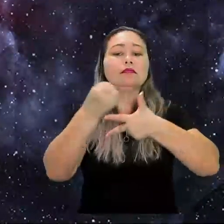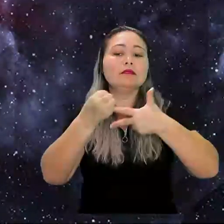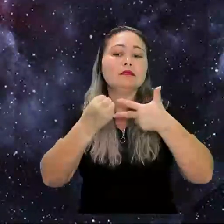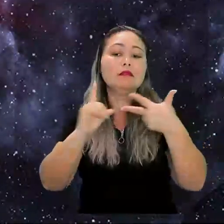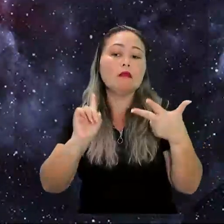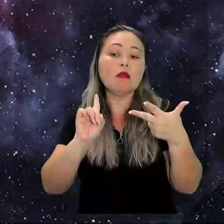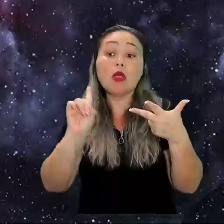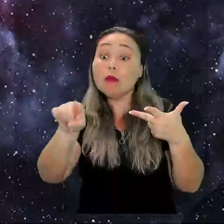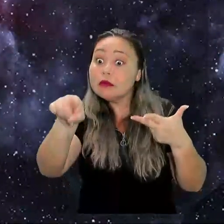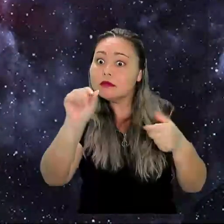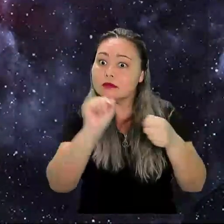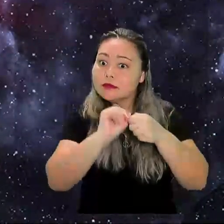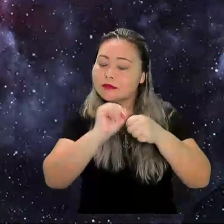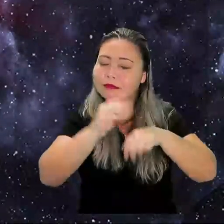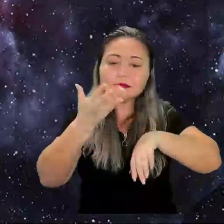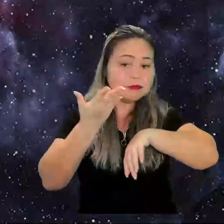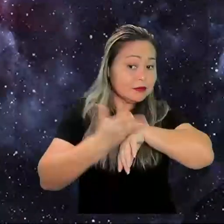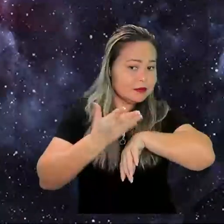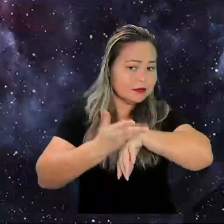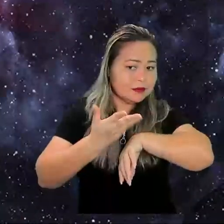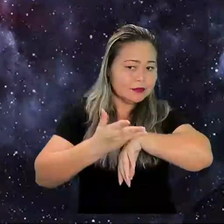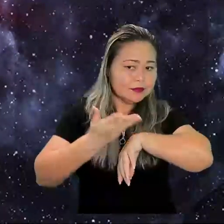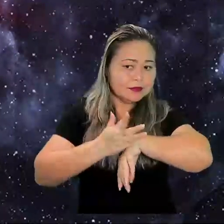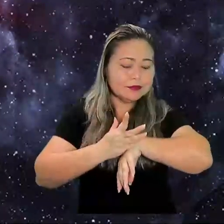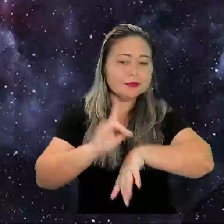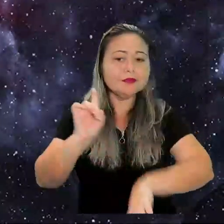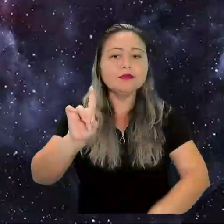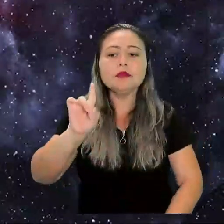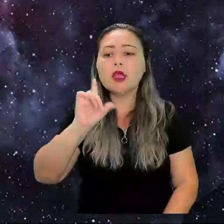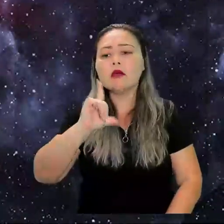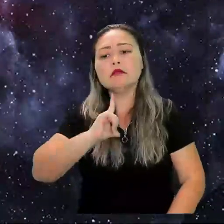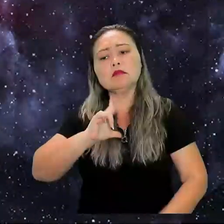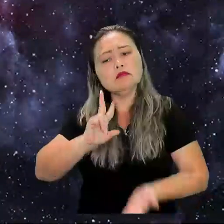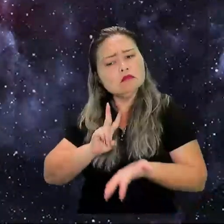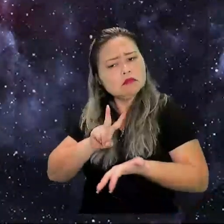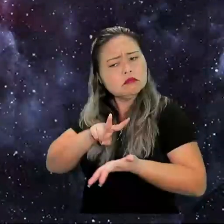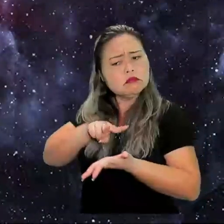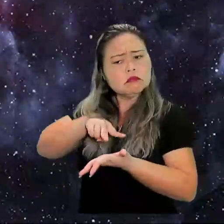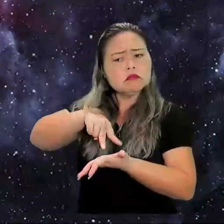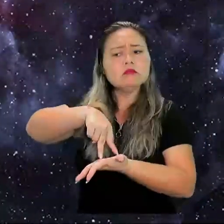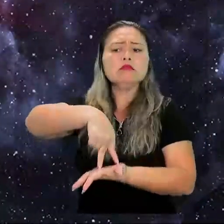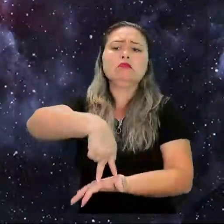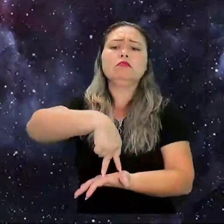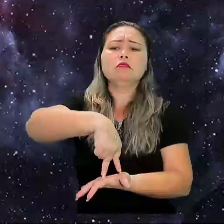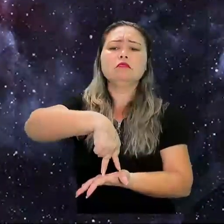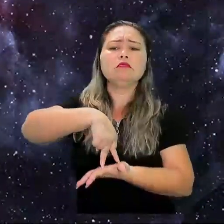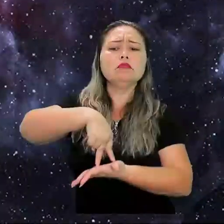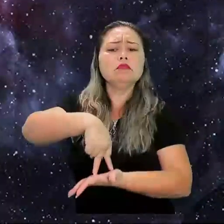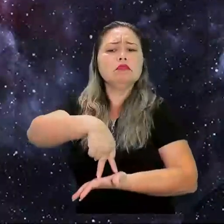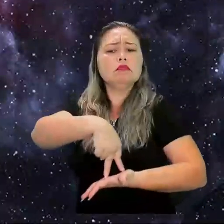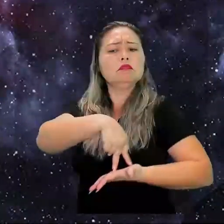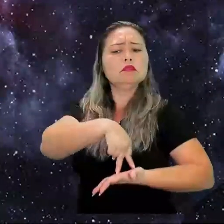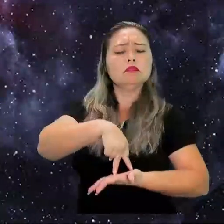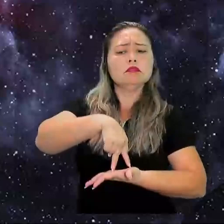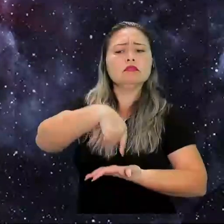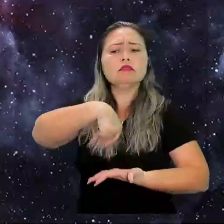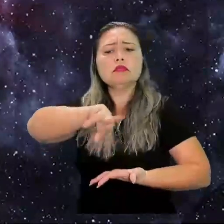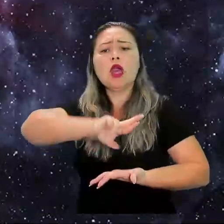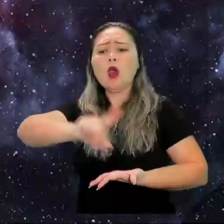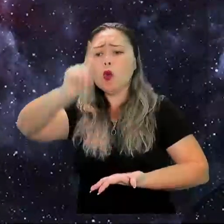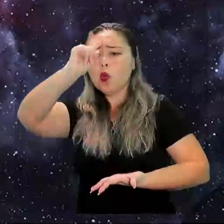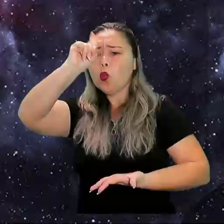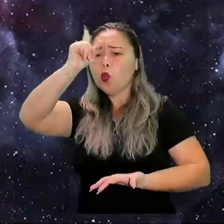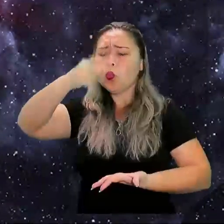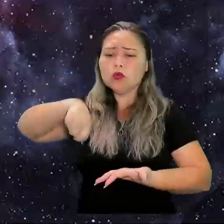quê? Fazer eles praticarem, né? Isso. Vocês precisam ter a resistência, né? Se nós pudéssemos, Nossa, eu queria todo